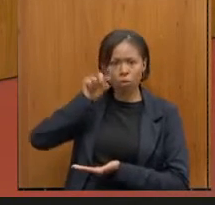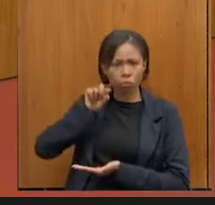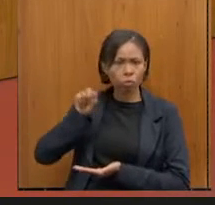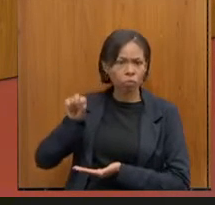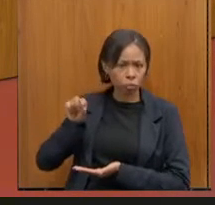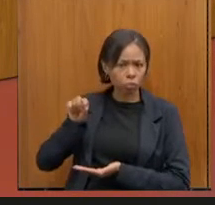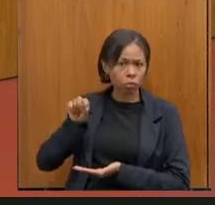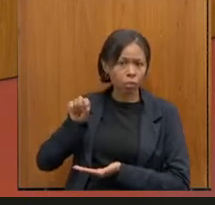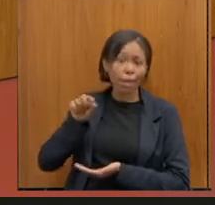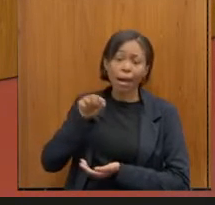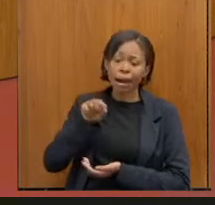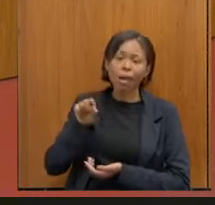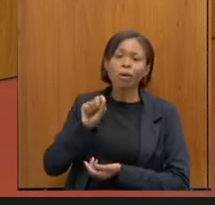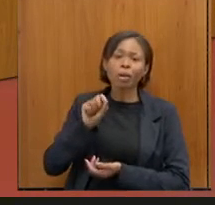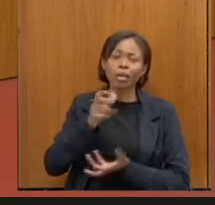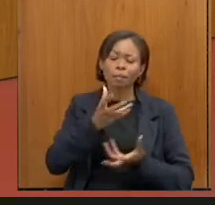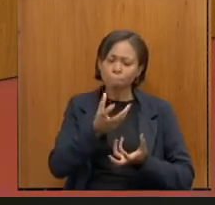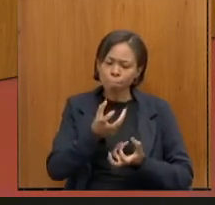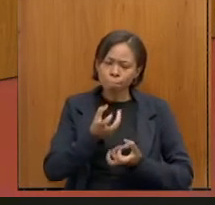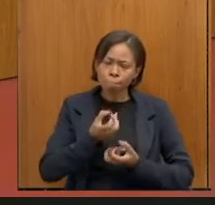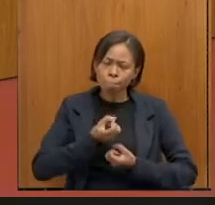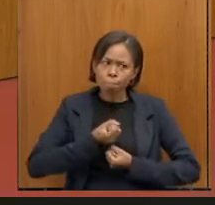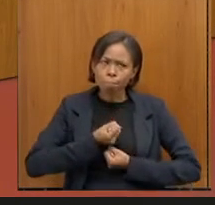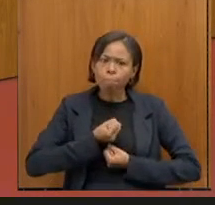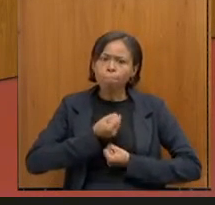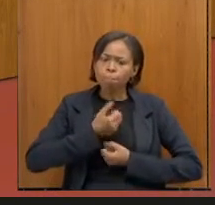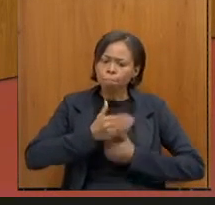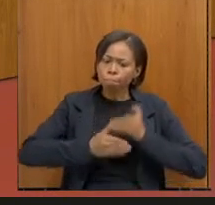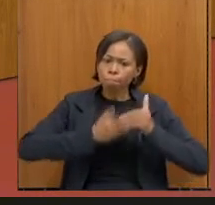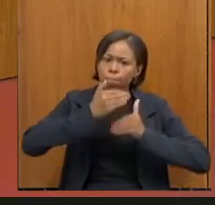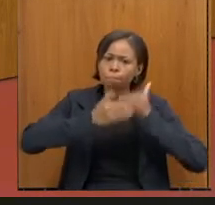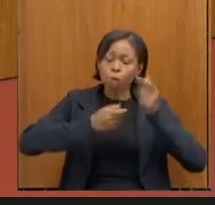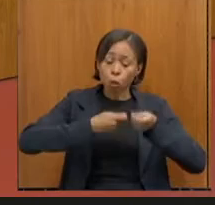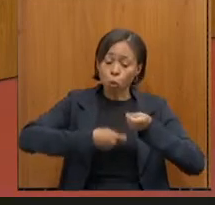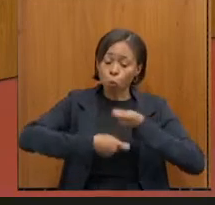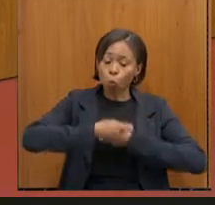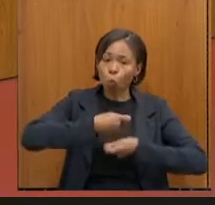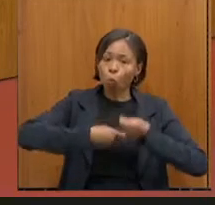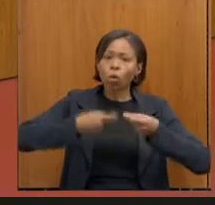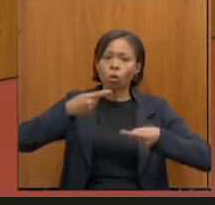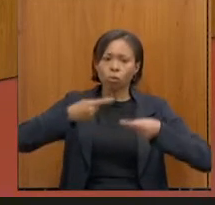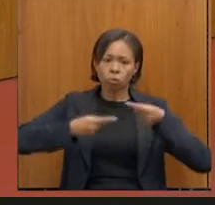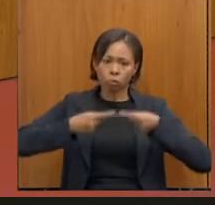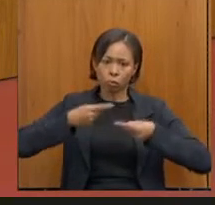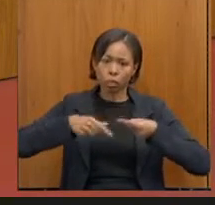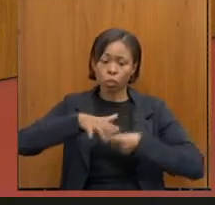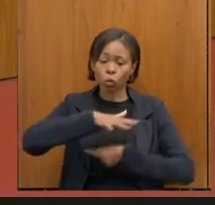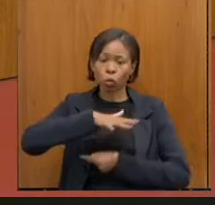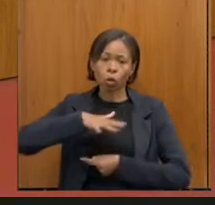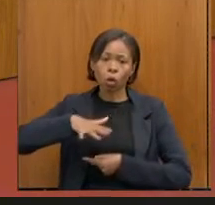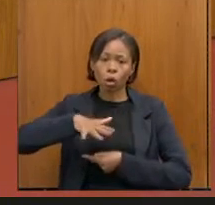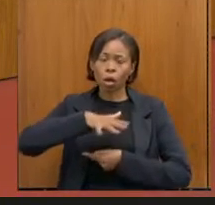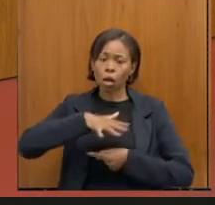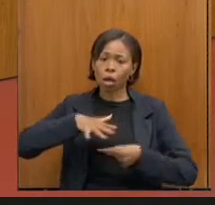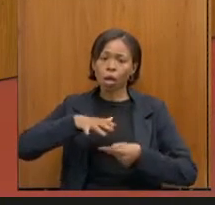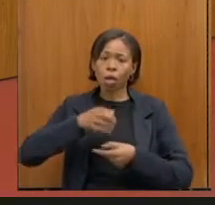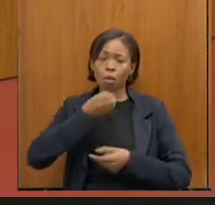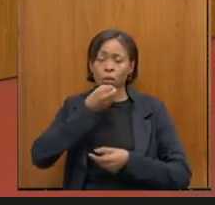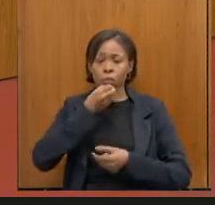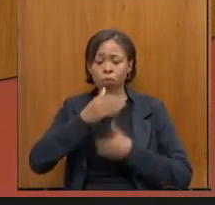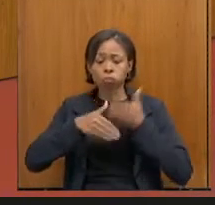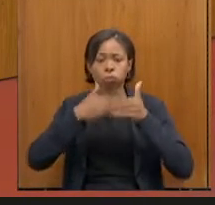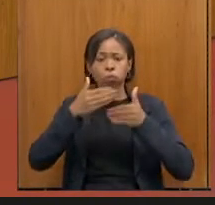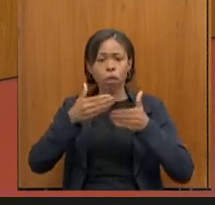absorver a política de desenvolvimento e econômico no ambiente liberal e com consistência